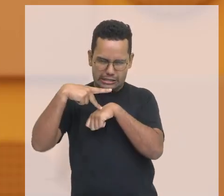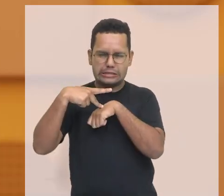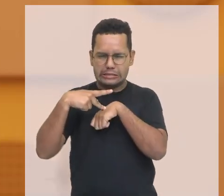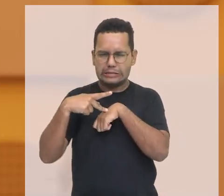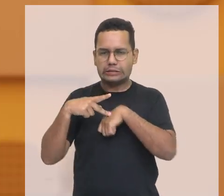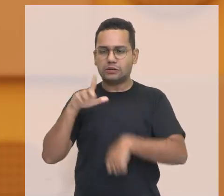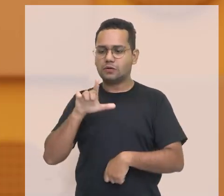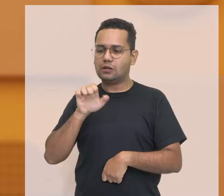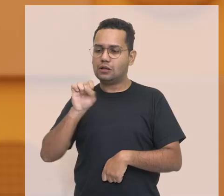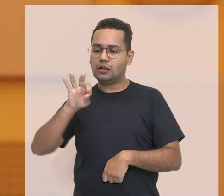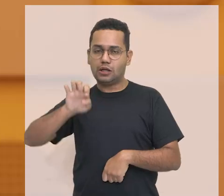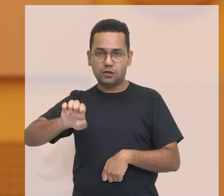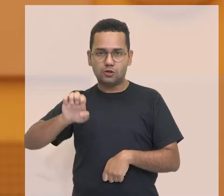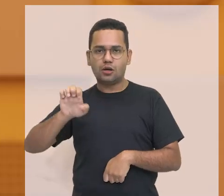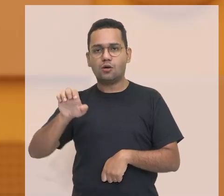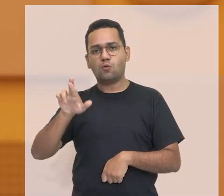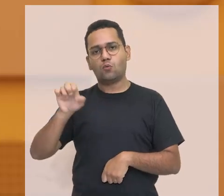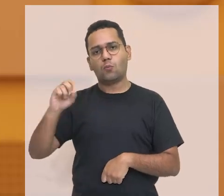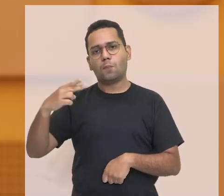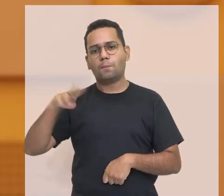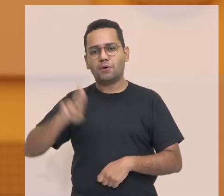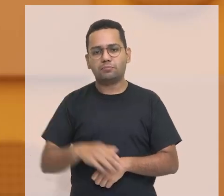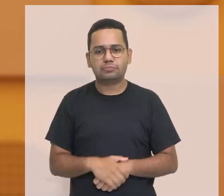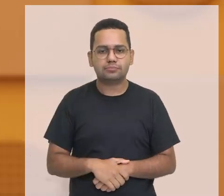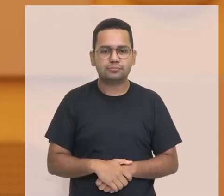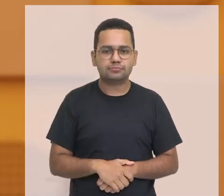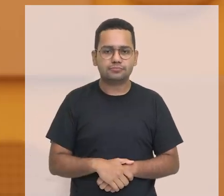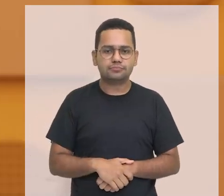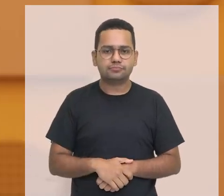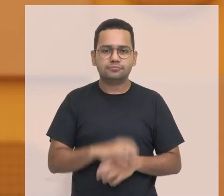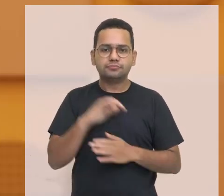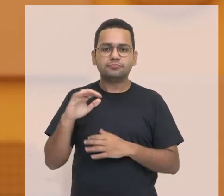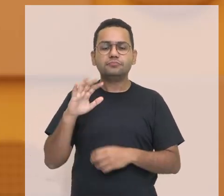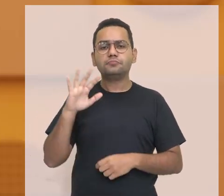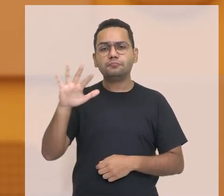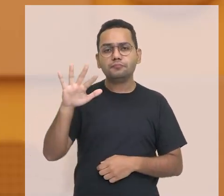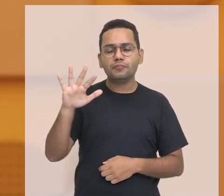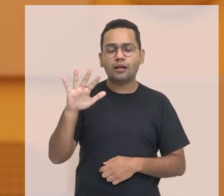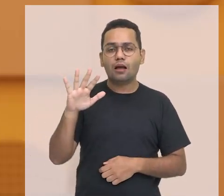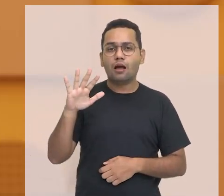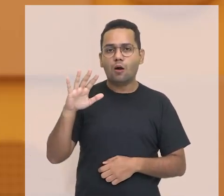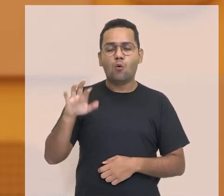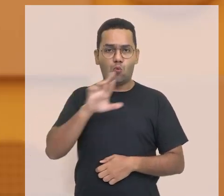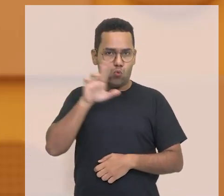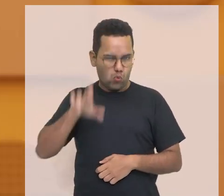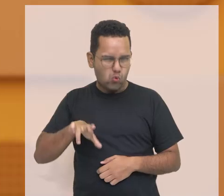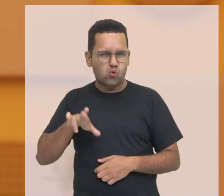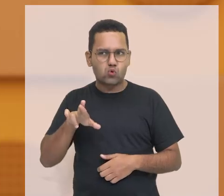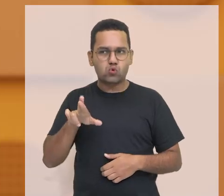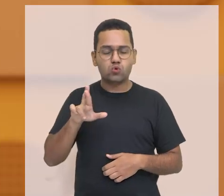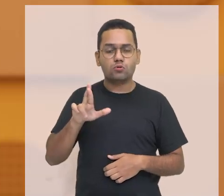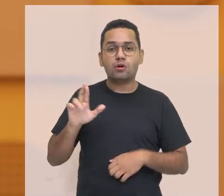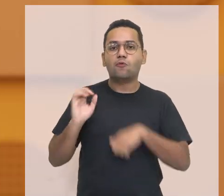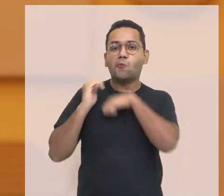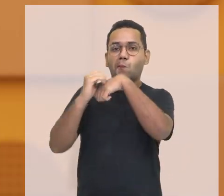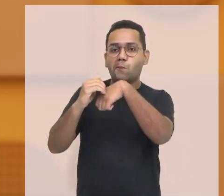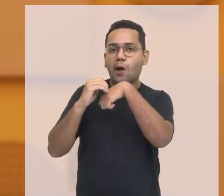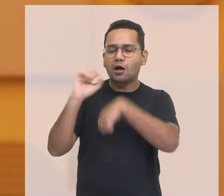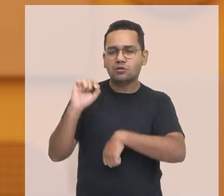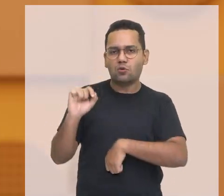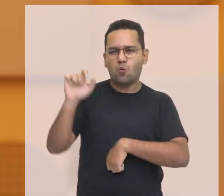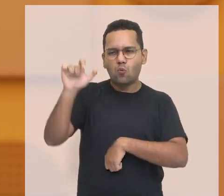europeu. Durante muito tempo, os russos mais saudosistas culparam o Nikita Khrushchev